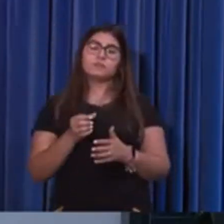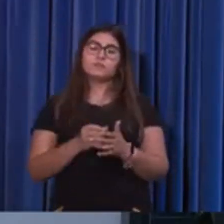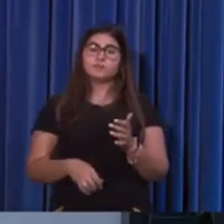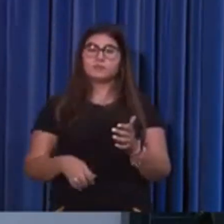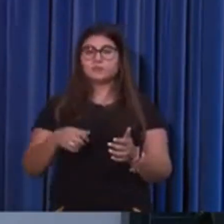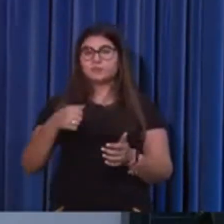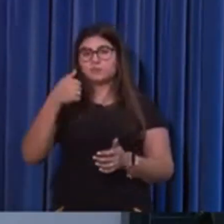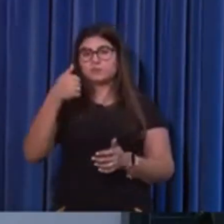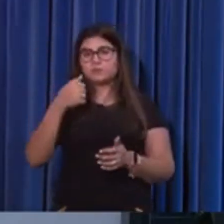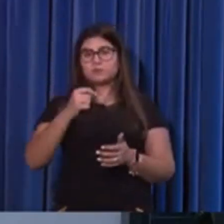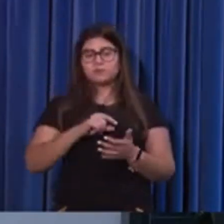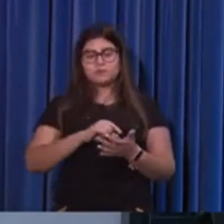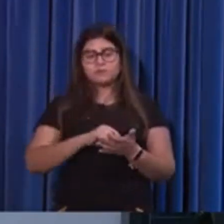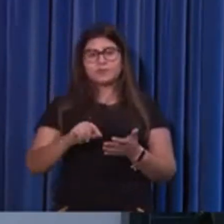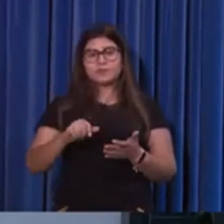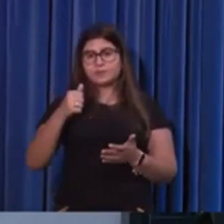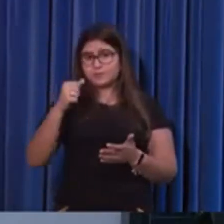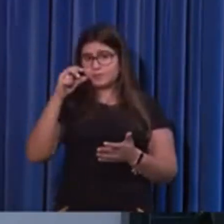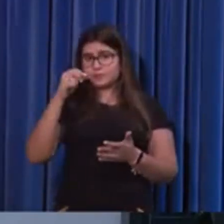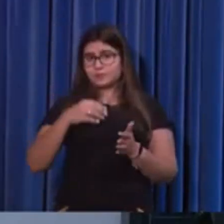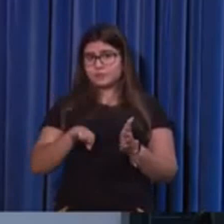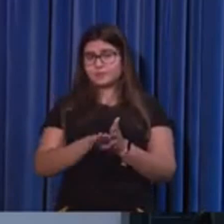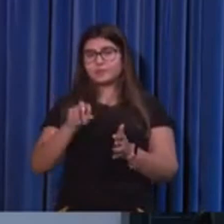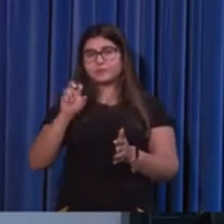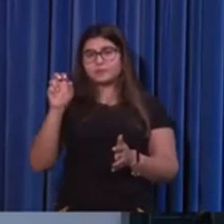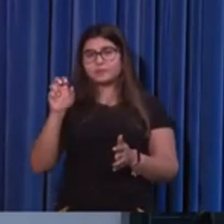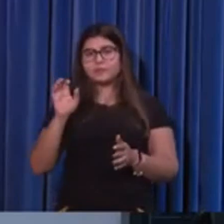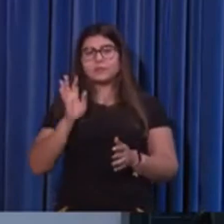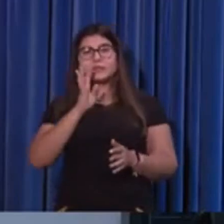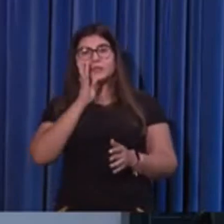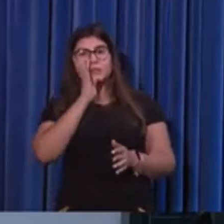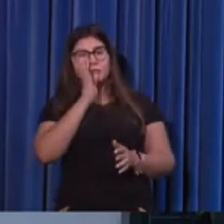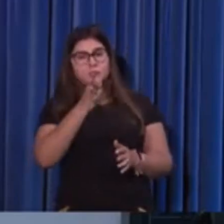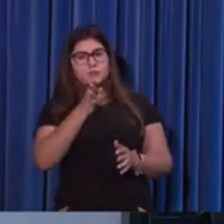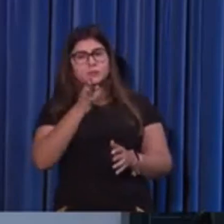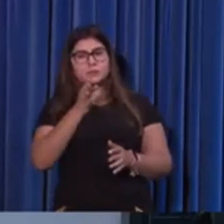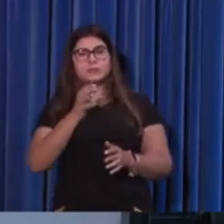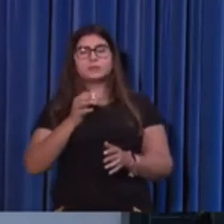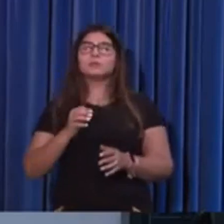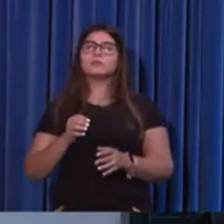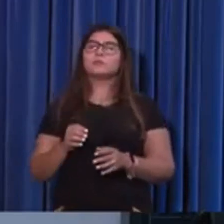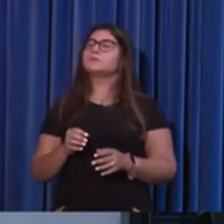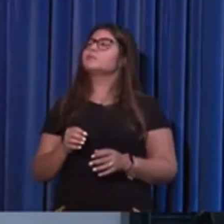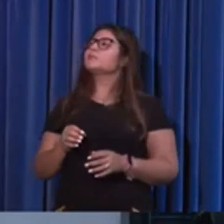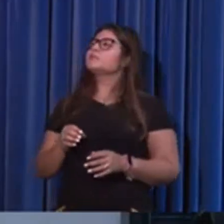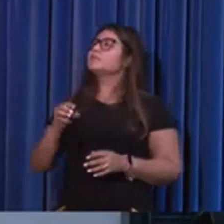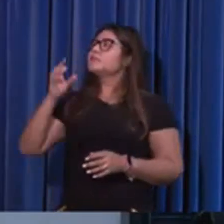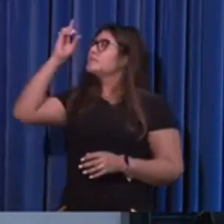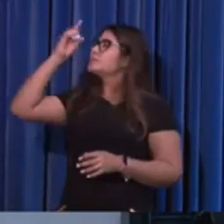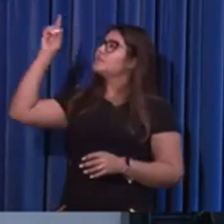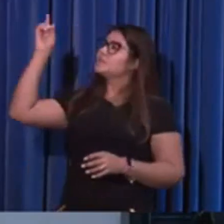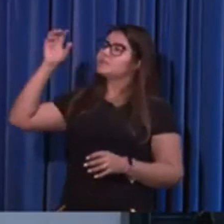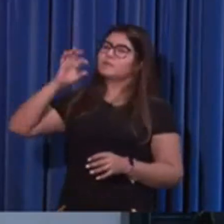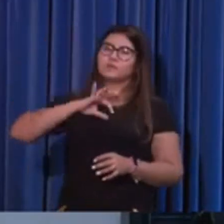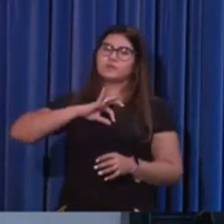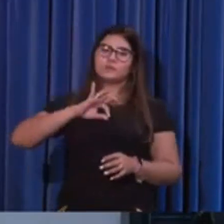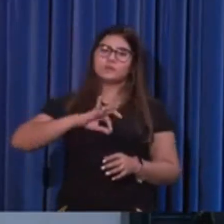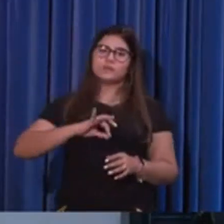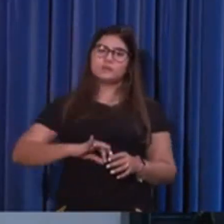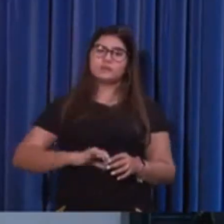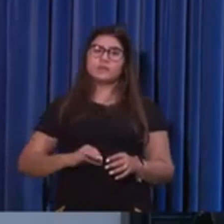1 ao 5. Nós vimos sobre a acusação de Deus ao sacerdócio negligente e corrupto.